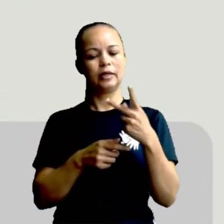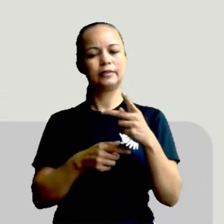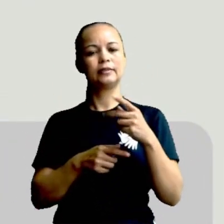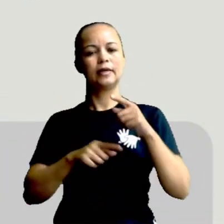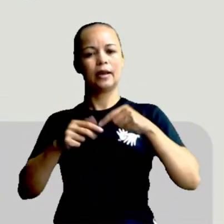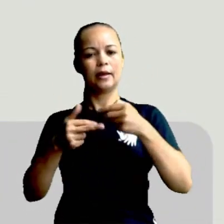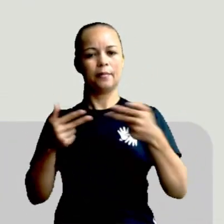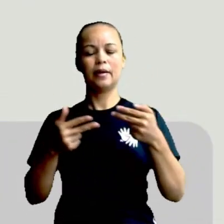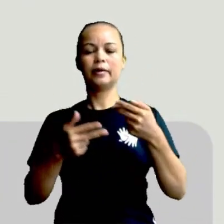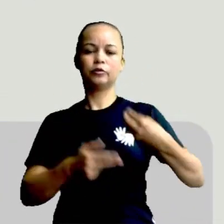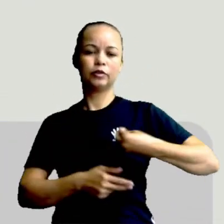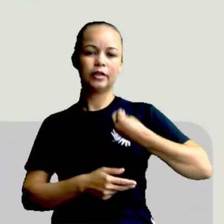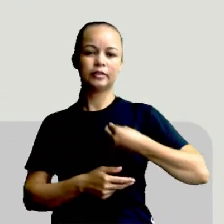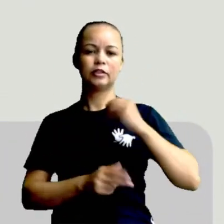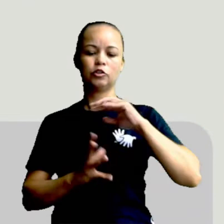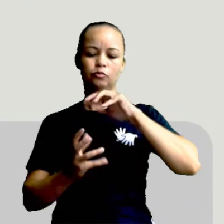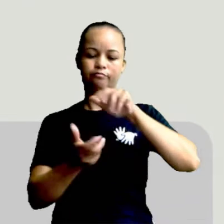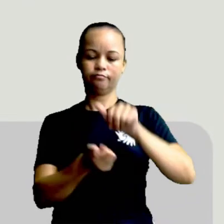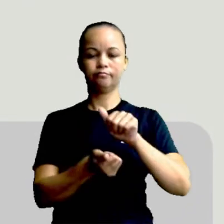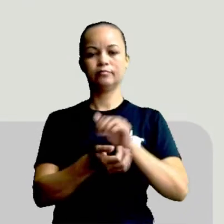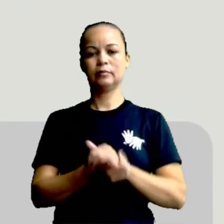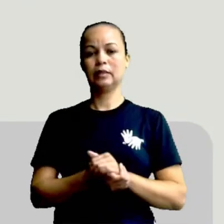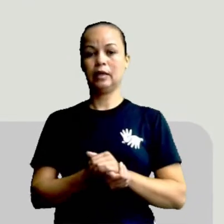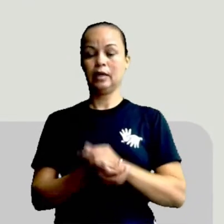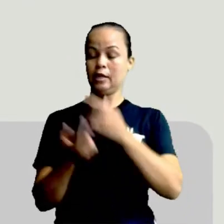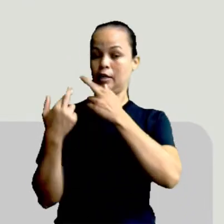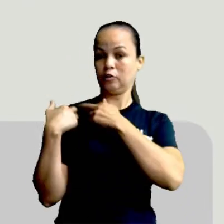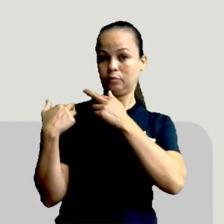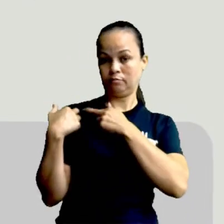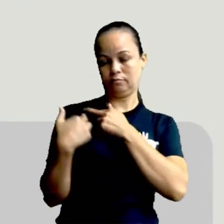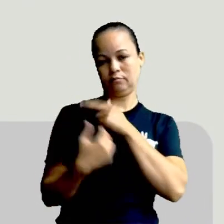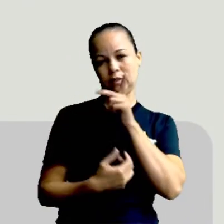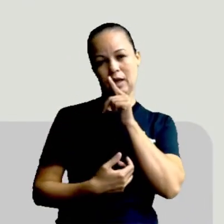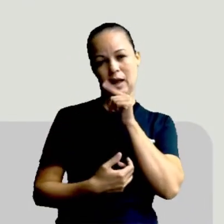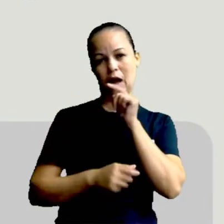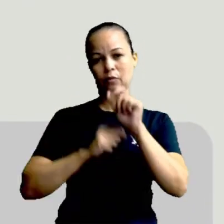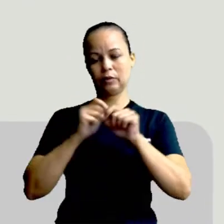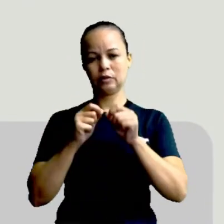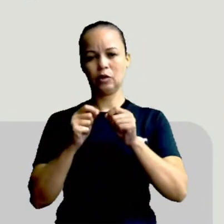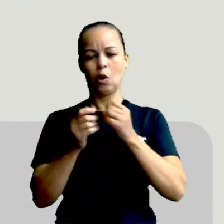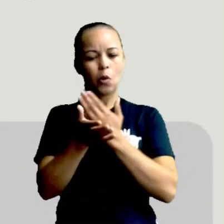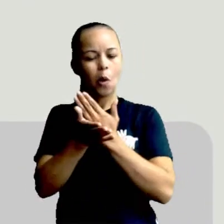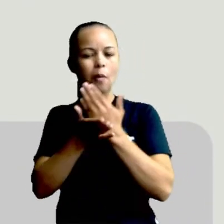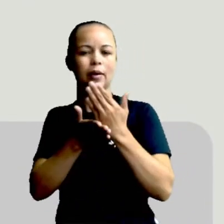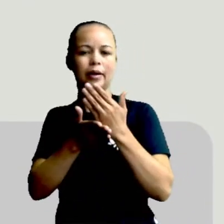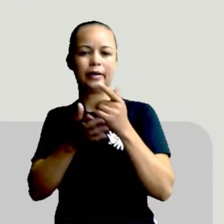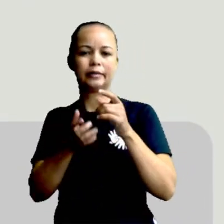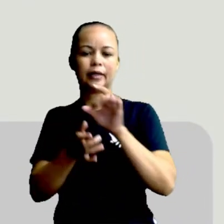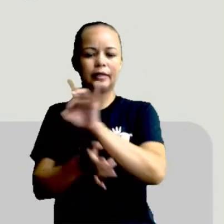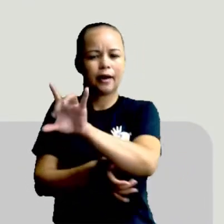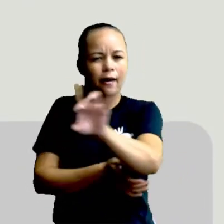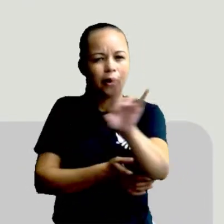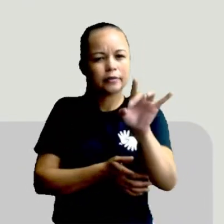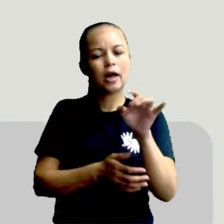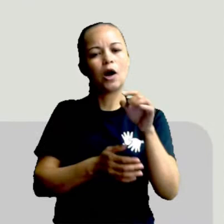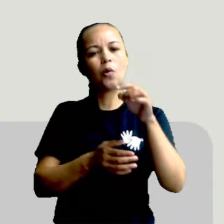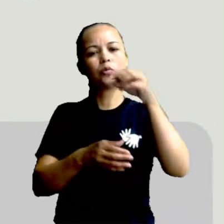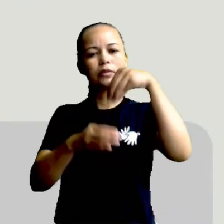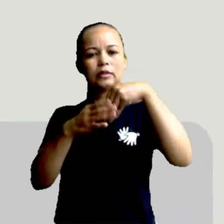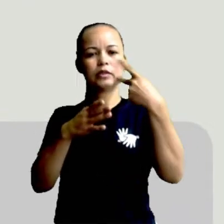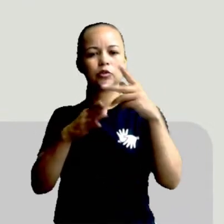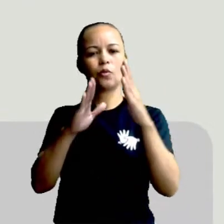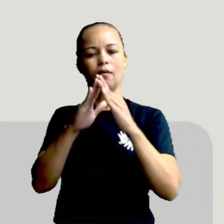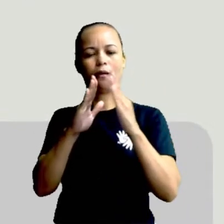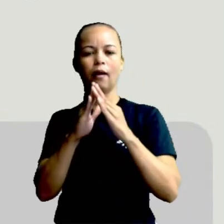à existência no nosso planeta. E aí a responsabilidade com a água, gente, começa nessas ações individuais em casa, na